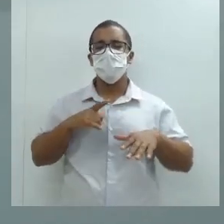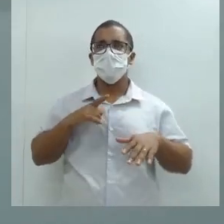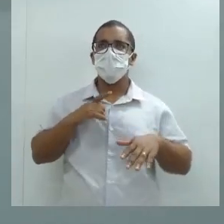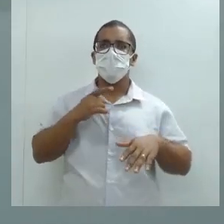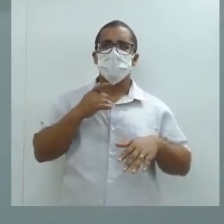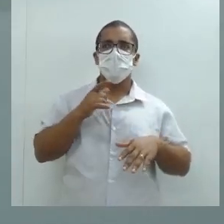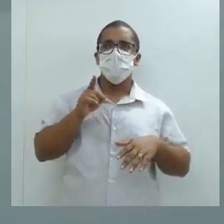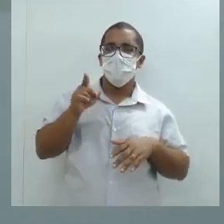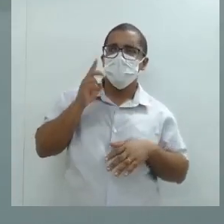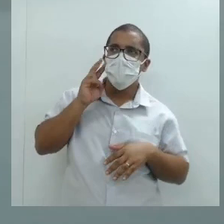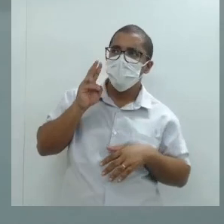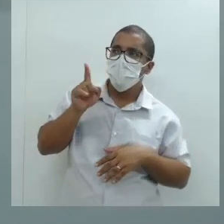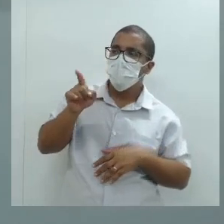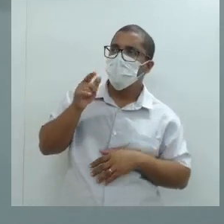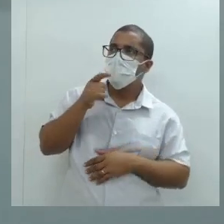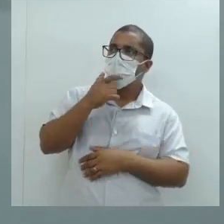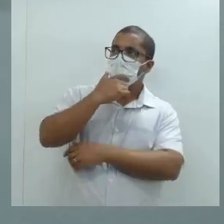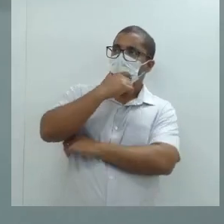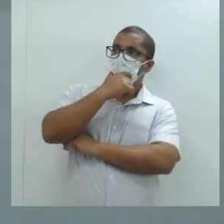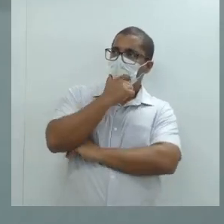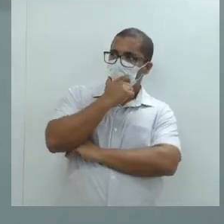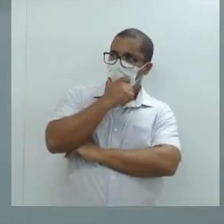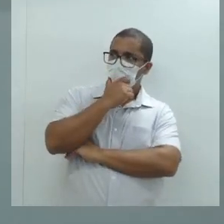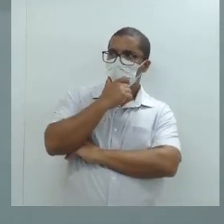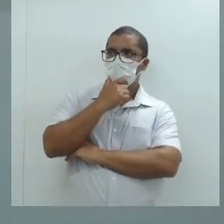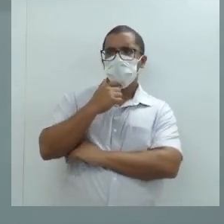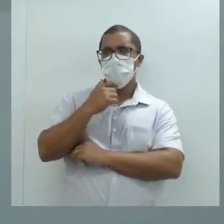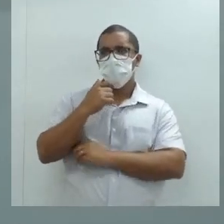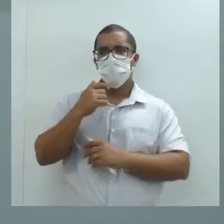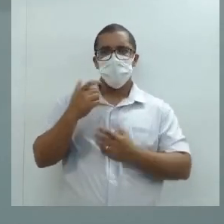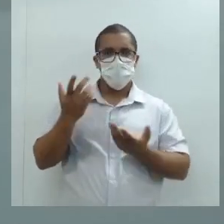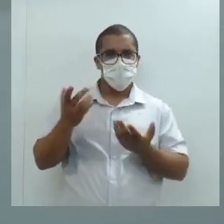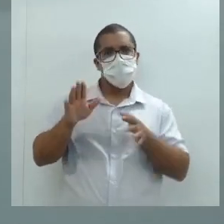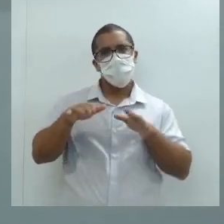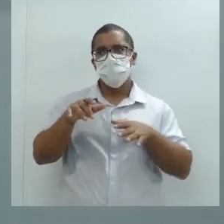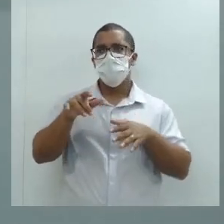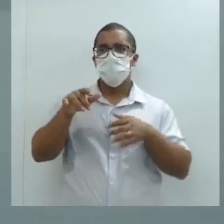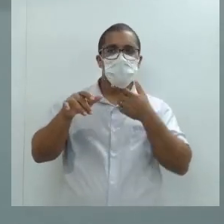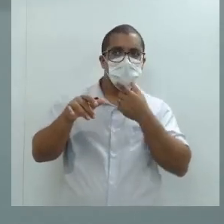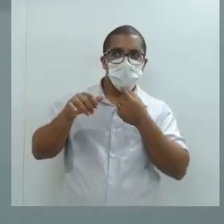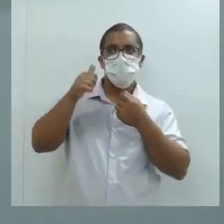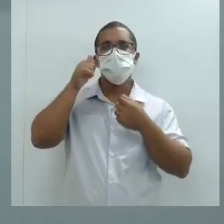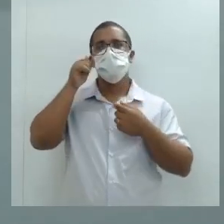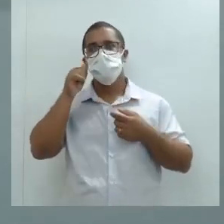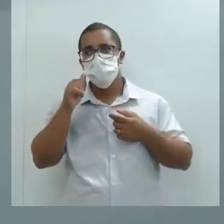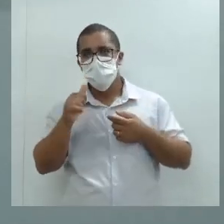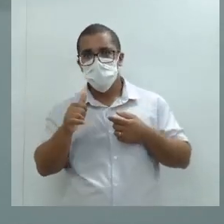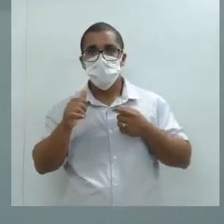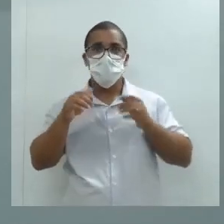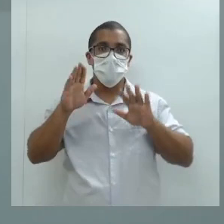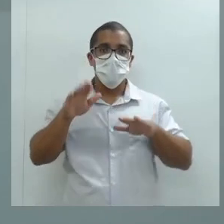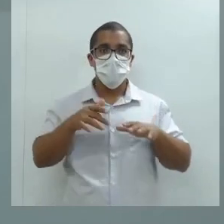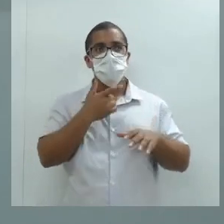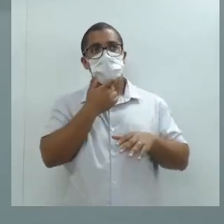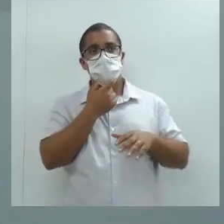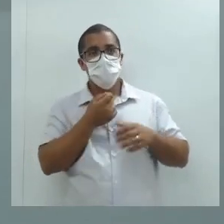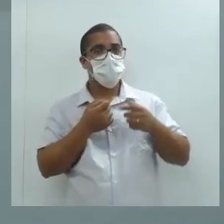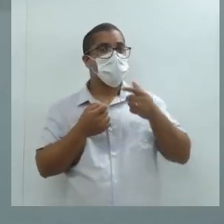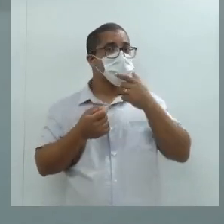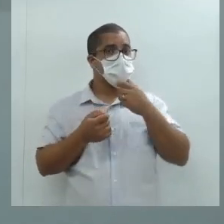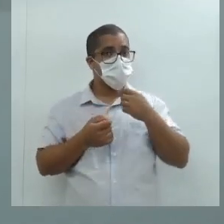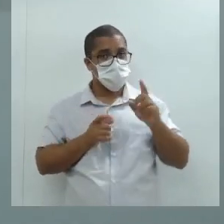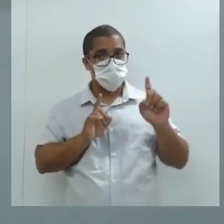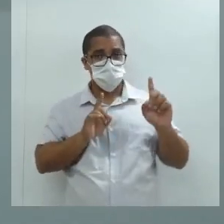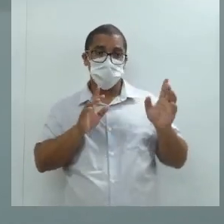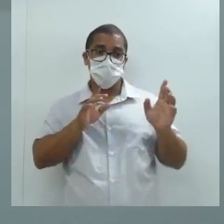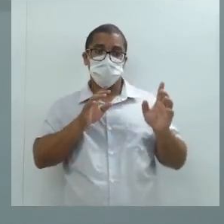sexo oposto, de repente, pelo mesmo sexo, de repente, você só desperta